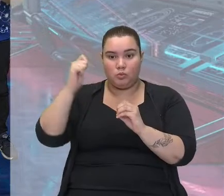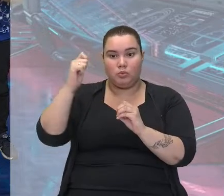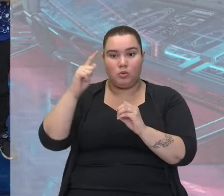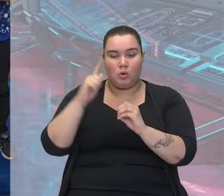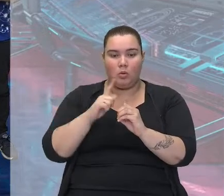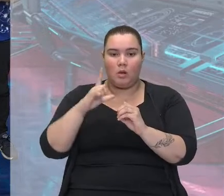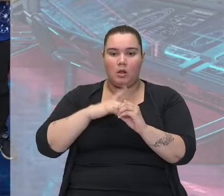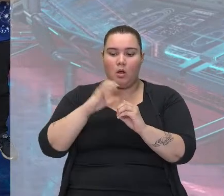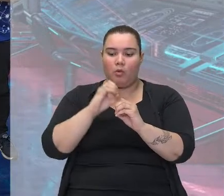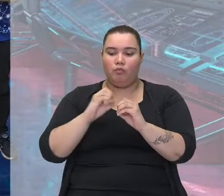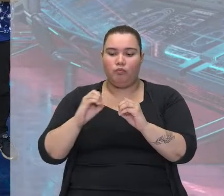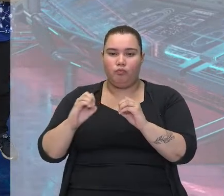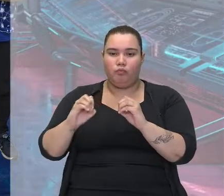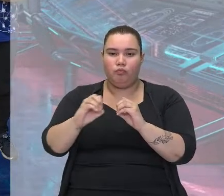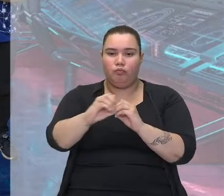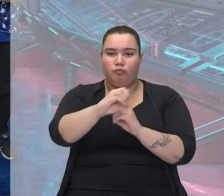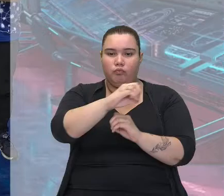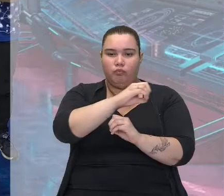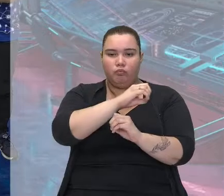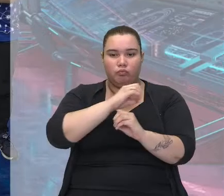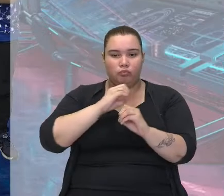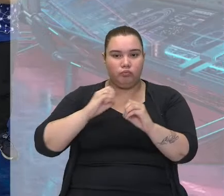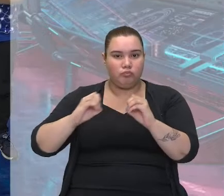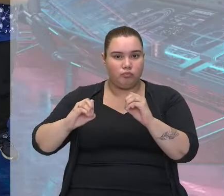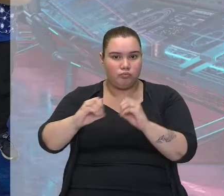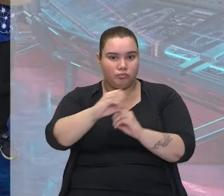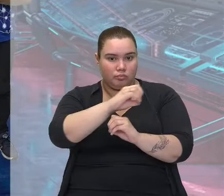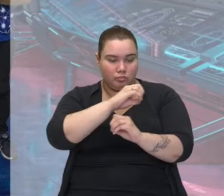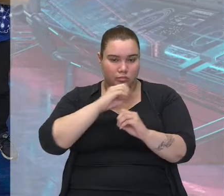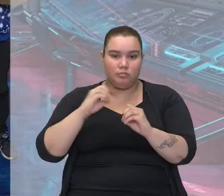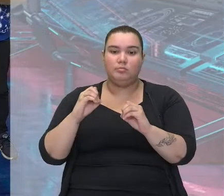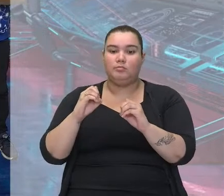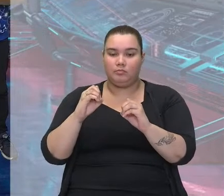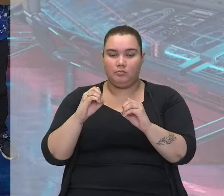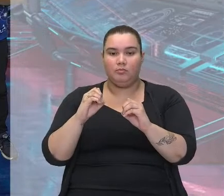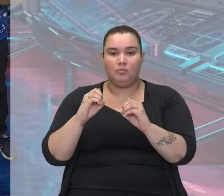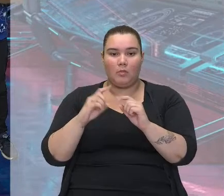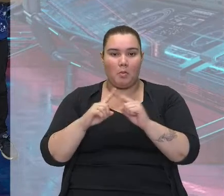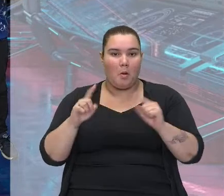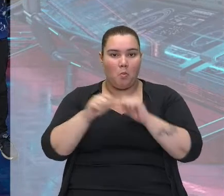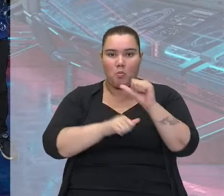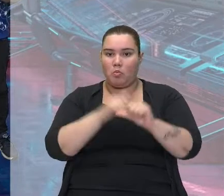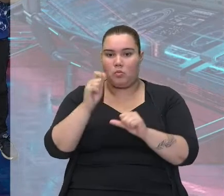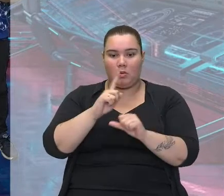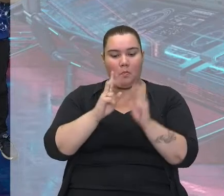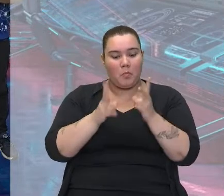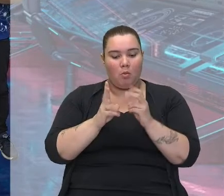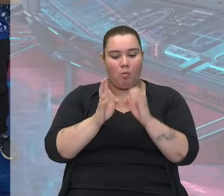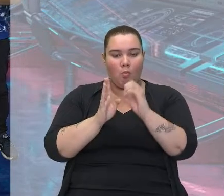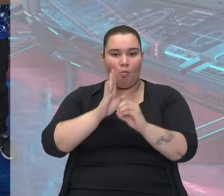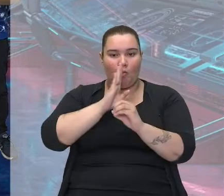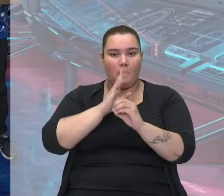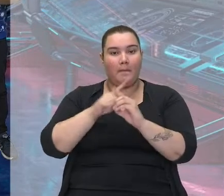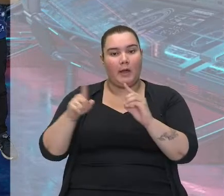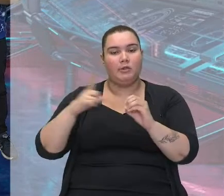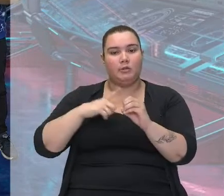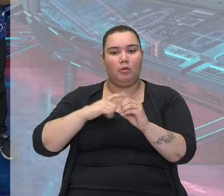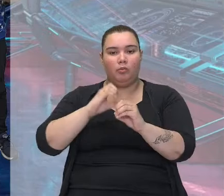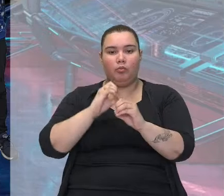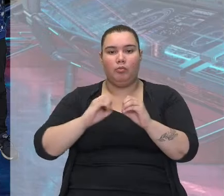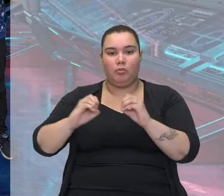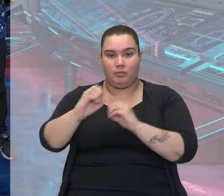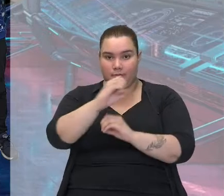relação às estrelas que estão distantes, né? Mas aí a sua posição não muda. Na matemática, né, a